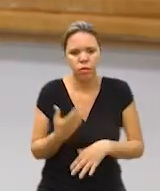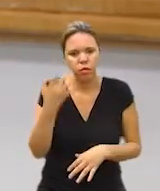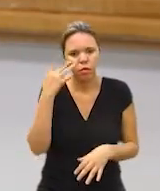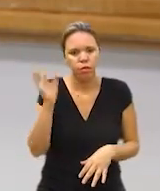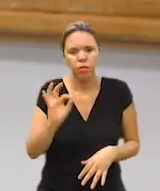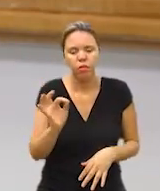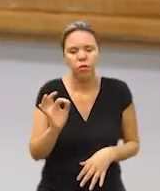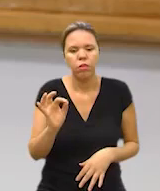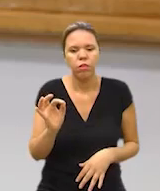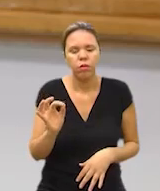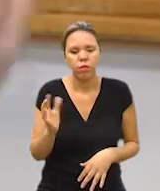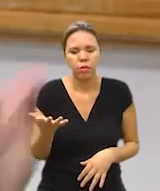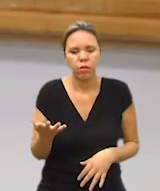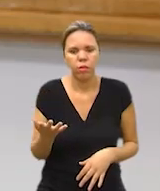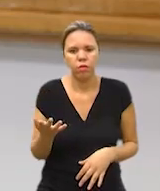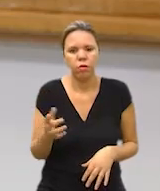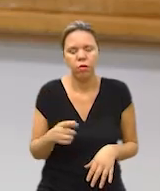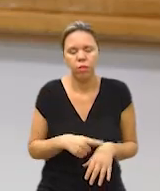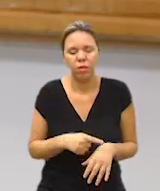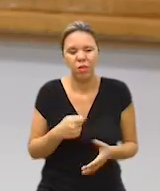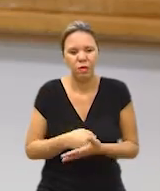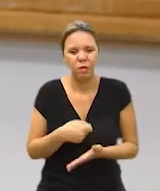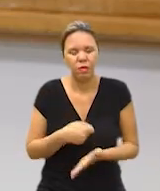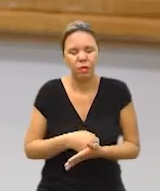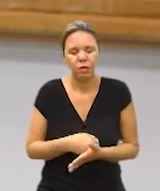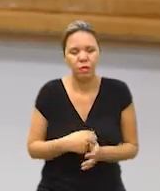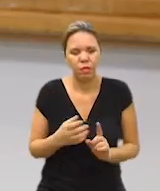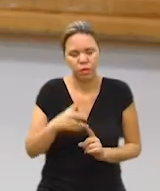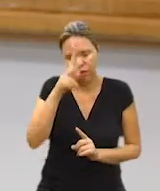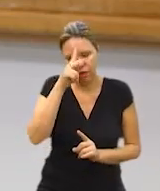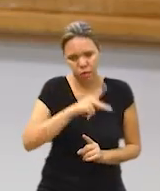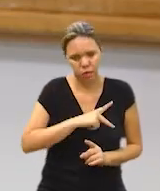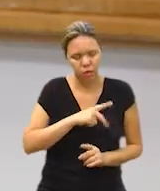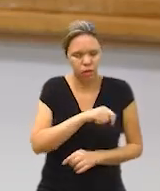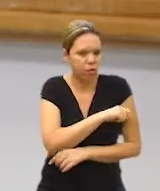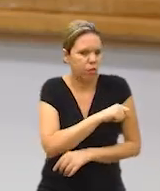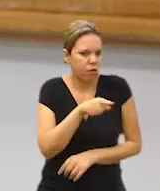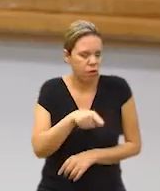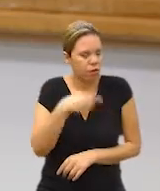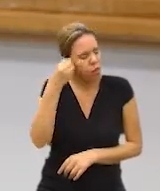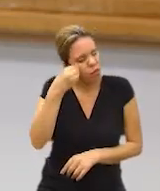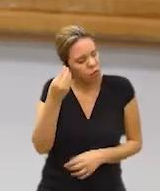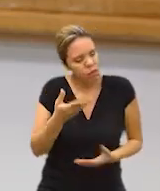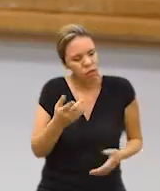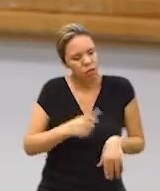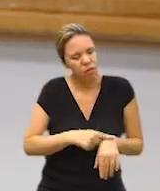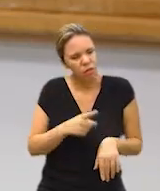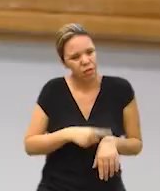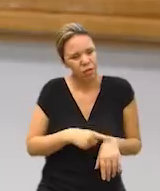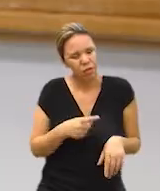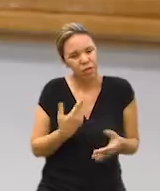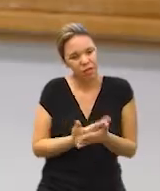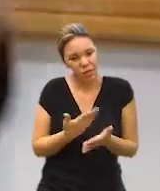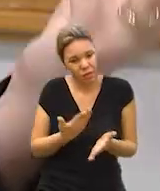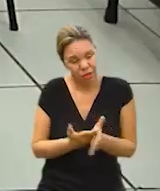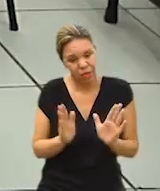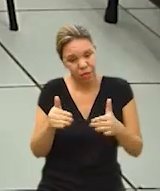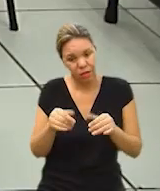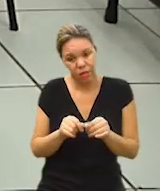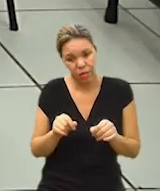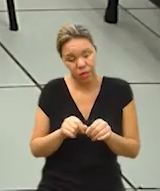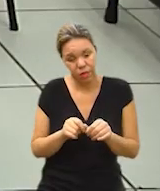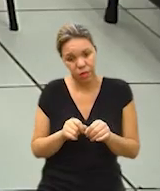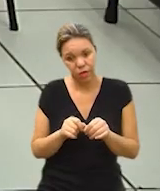sabe exatamente o tamanho da cobrança. Então eu acho que cabe muito mais ao aluno que está vivendo esse momento dele fazer